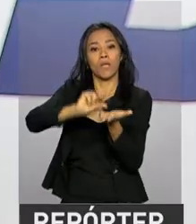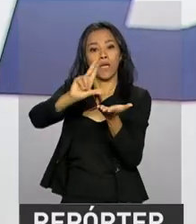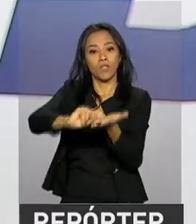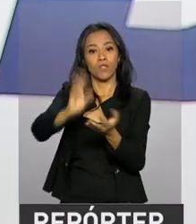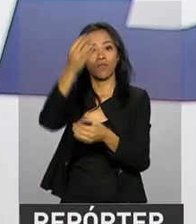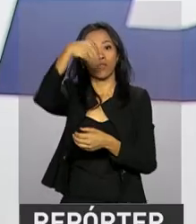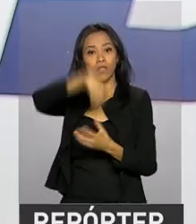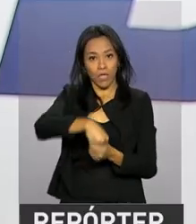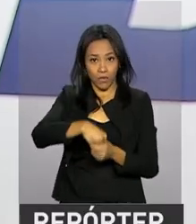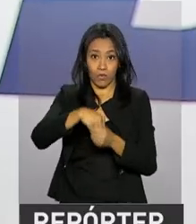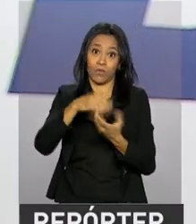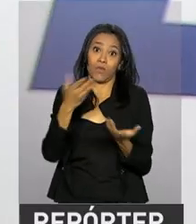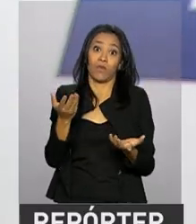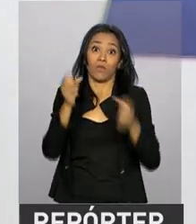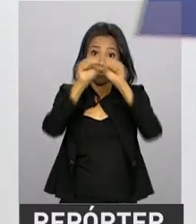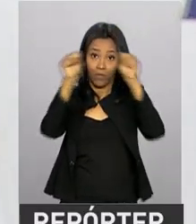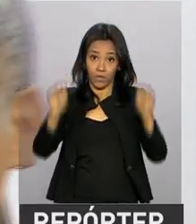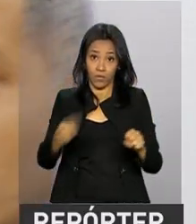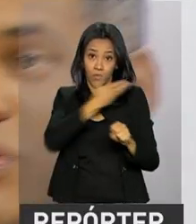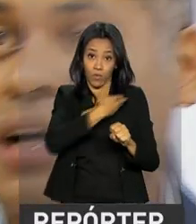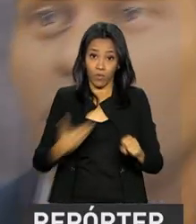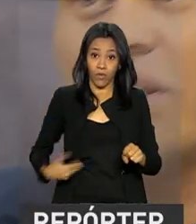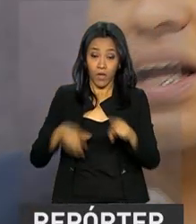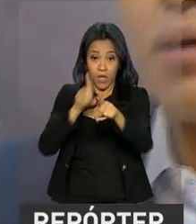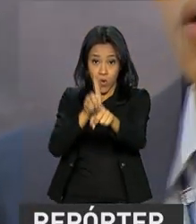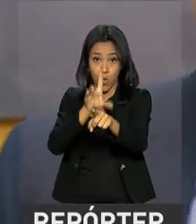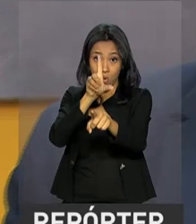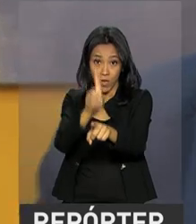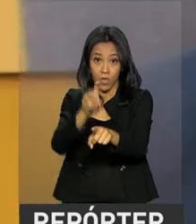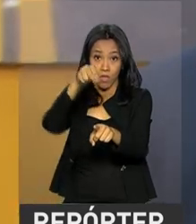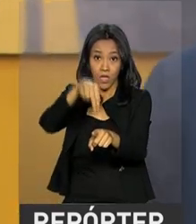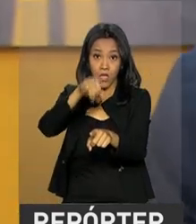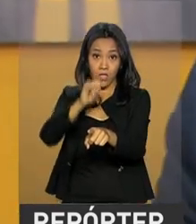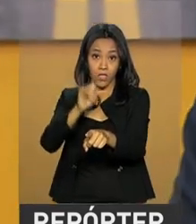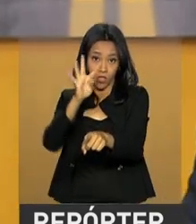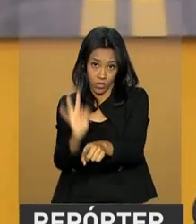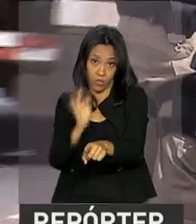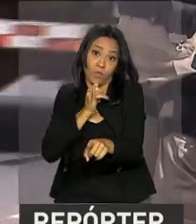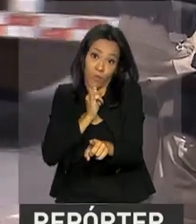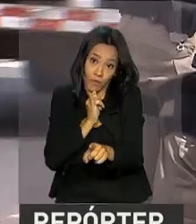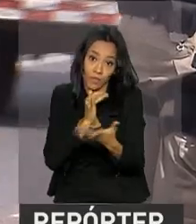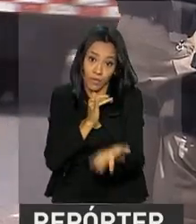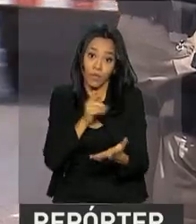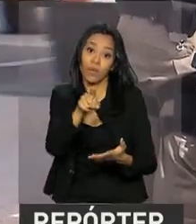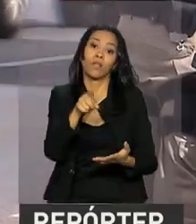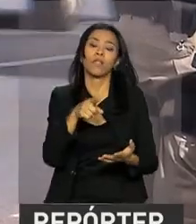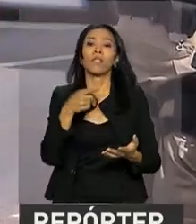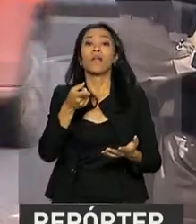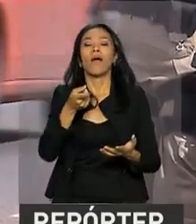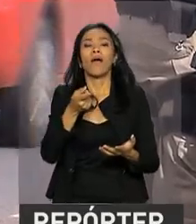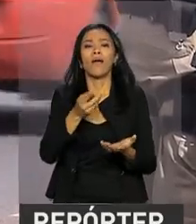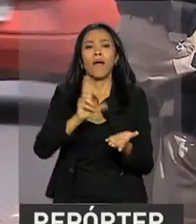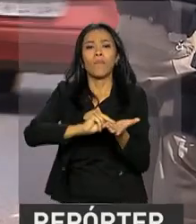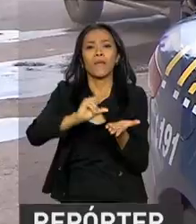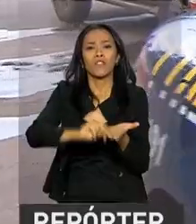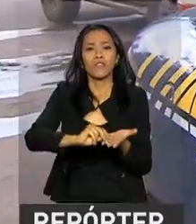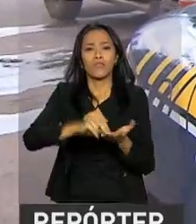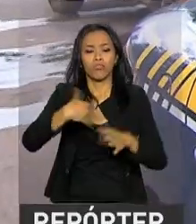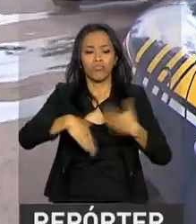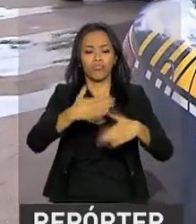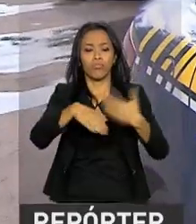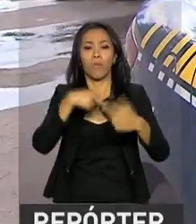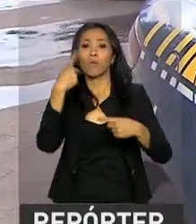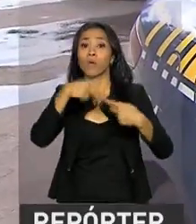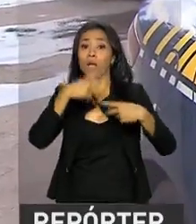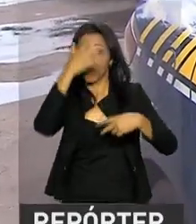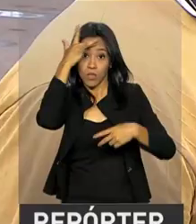o denit departamento nacional de infraestrutura de transportes por exemplo desenvolveu um aplicativo para que seus funcionários